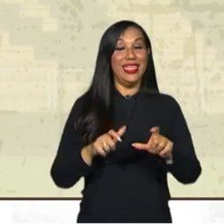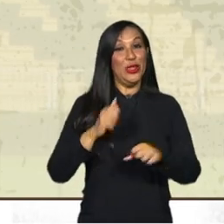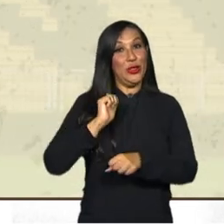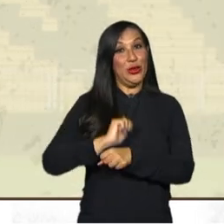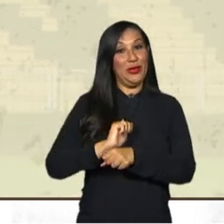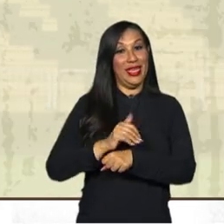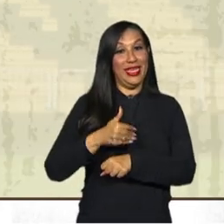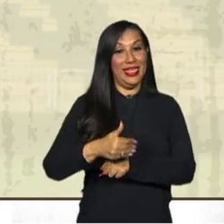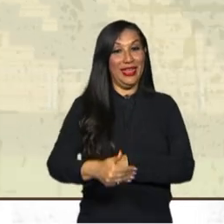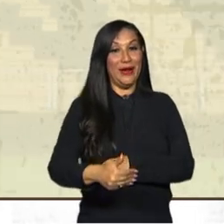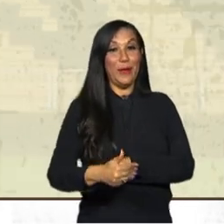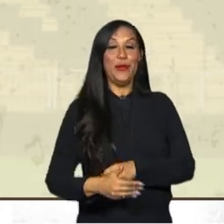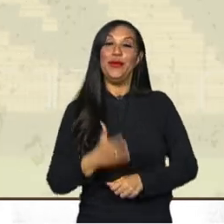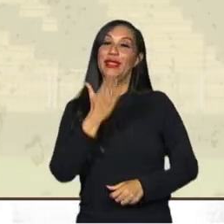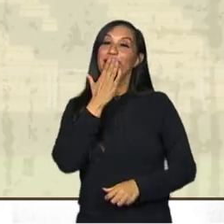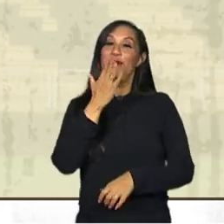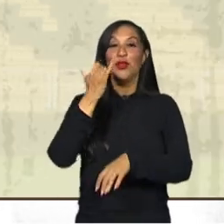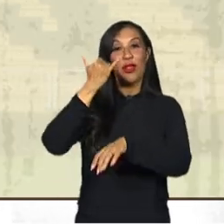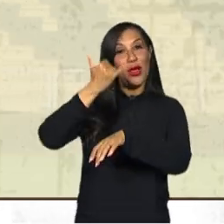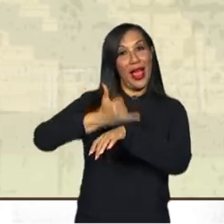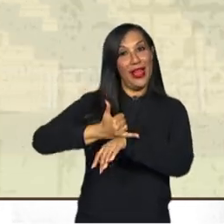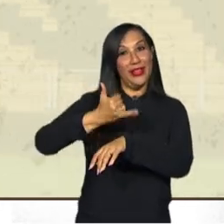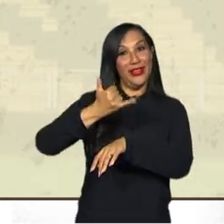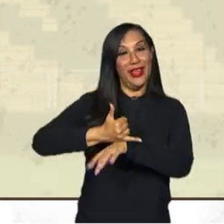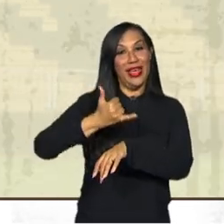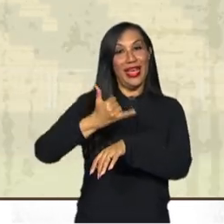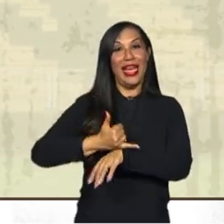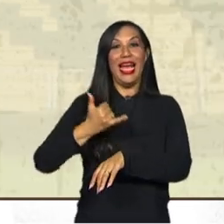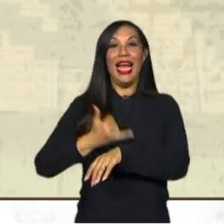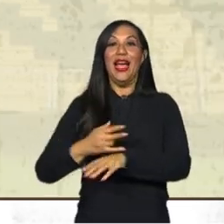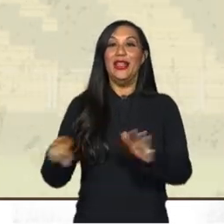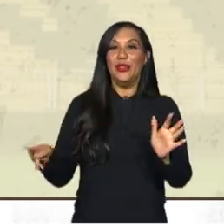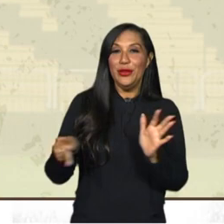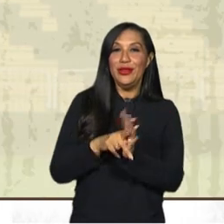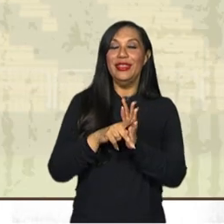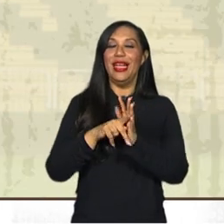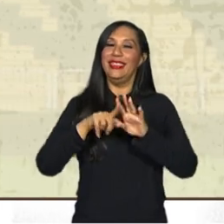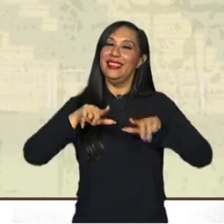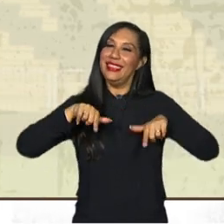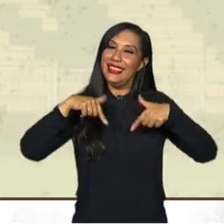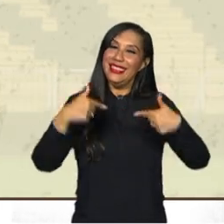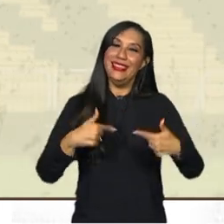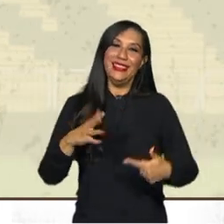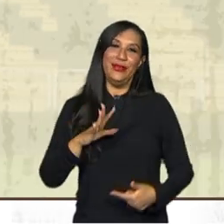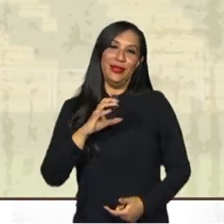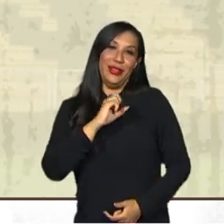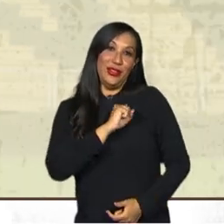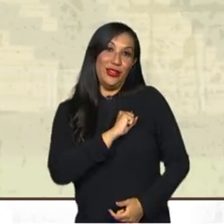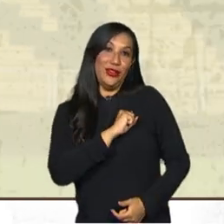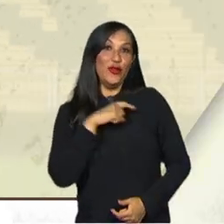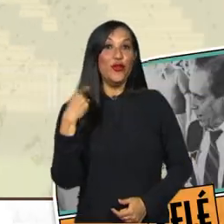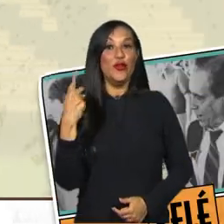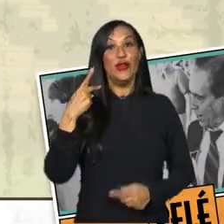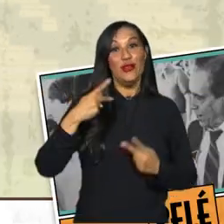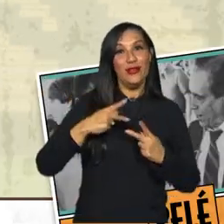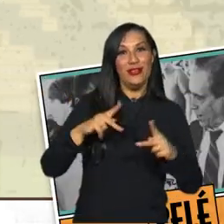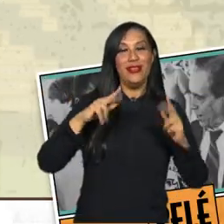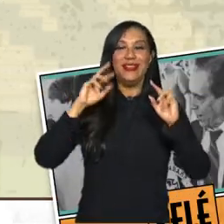vez, time de Volta Redonda, terra de trabalho, paixão. Seus